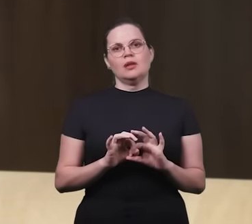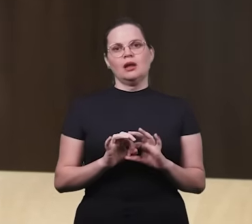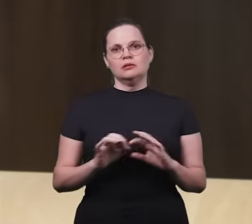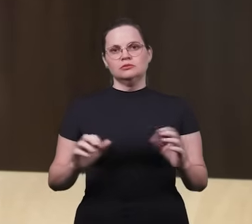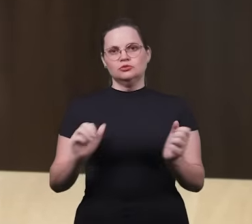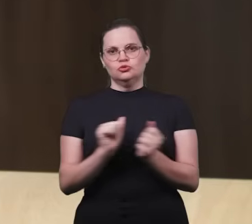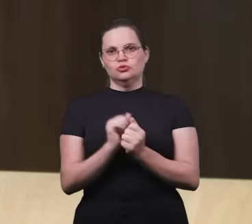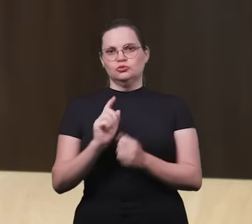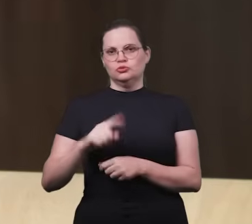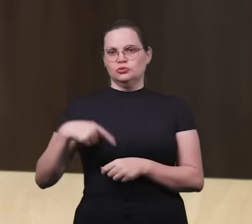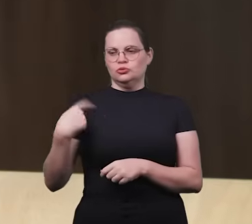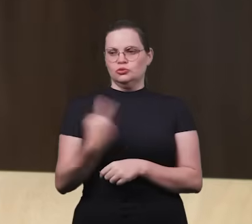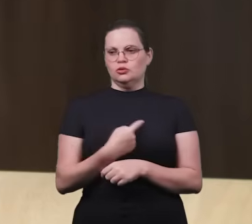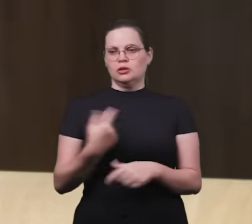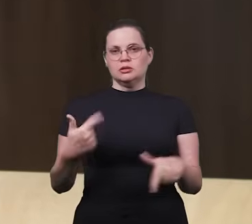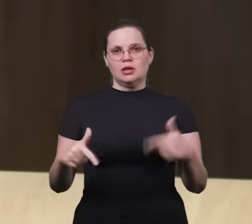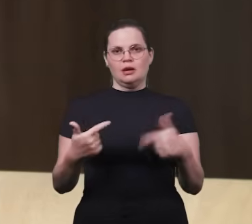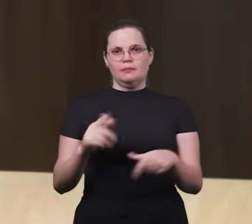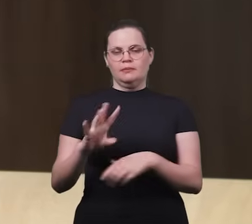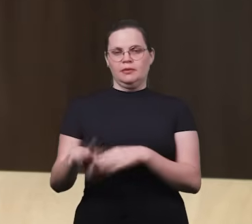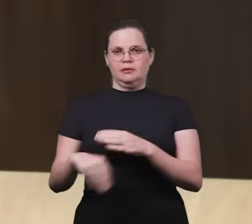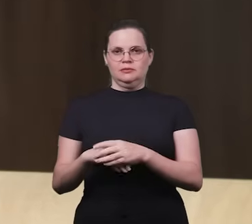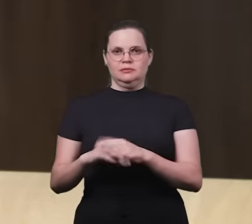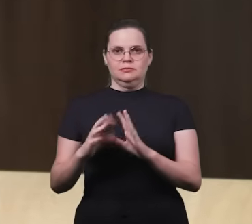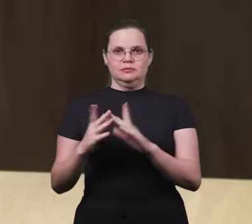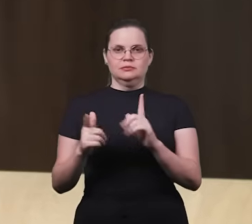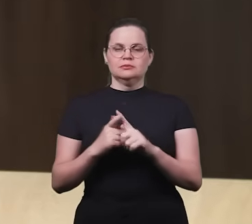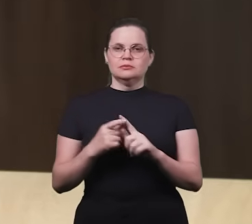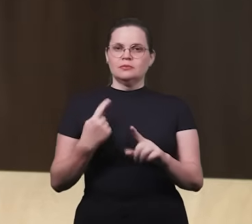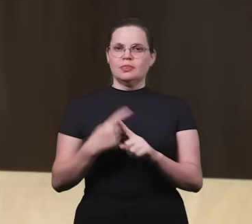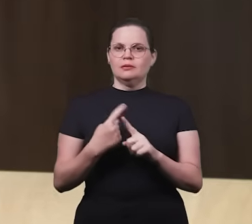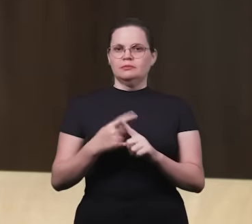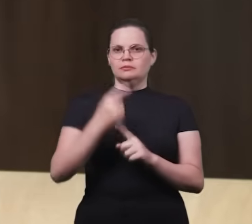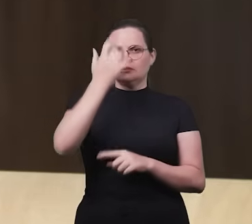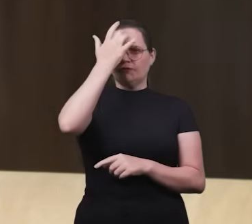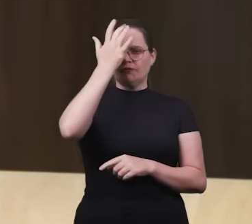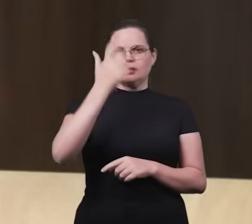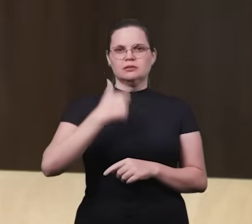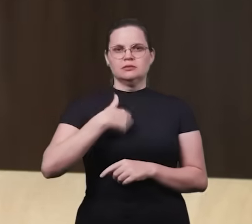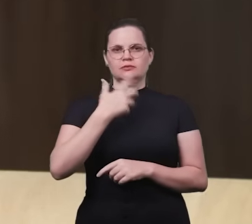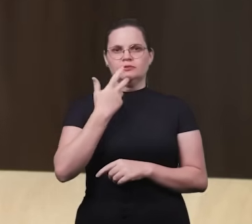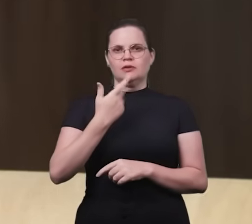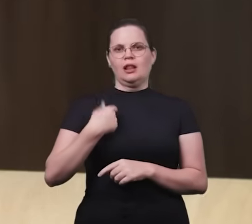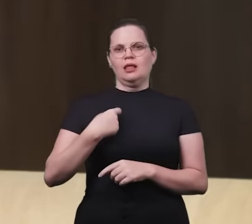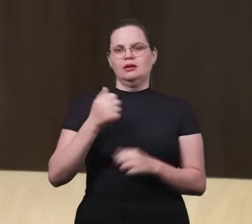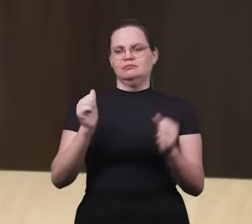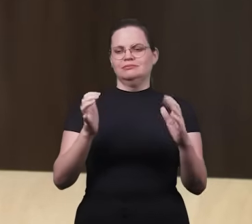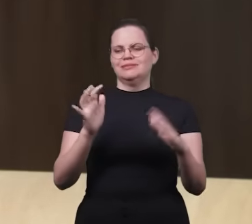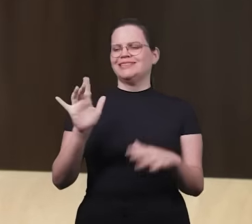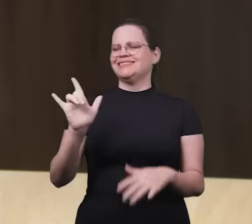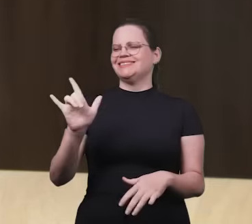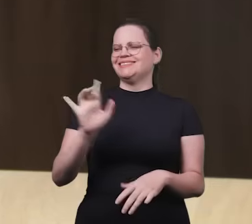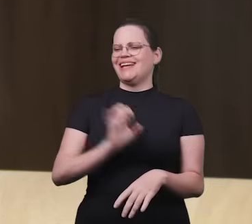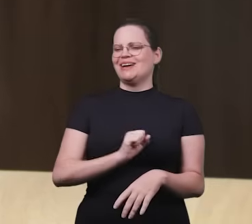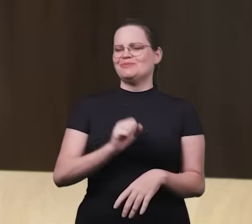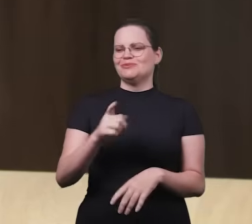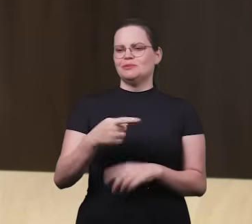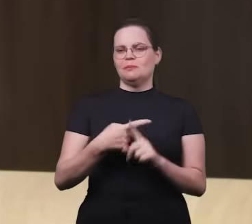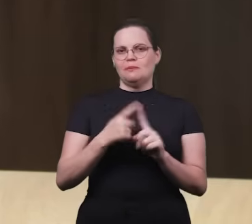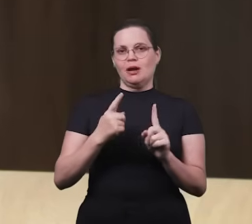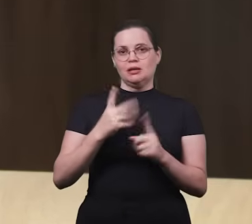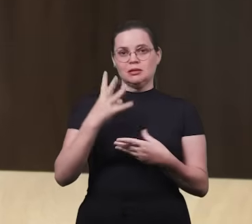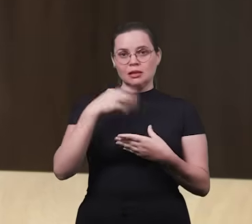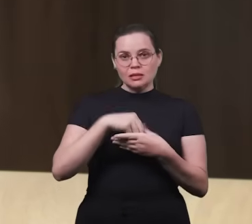na realização da obra de Deus. Porque é muito fácil nós falarmos de lábios que amamos alguém, mas